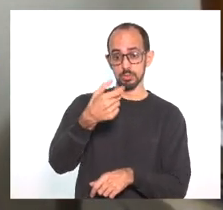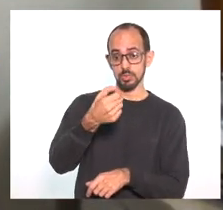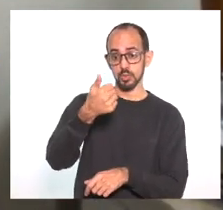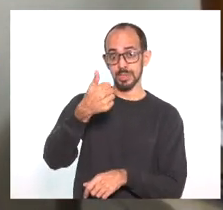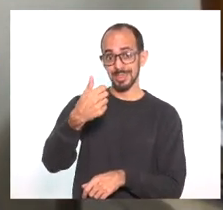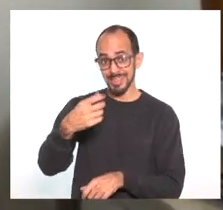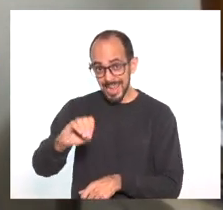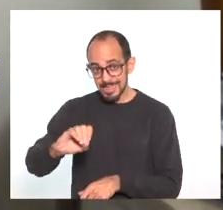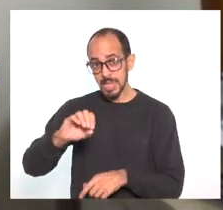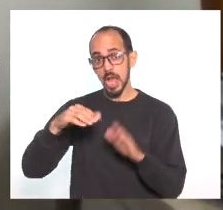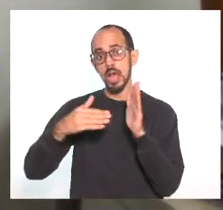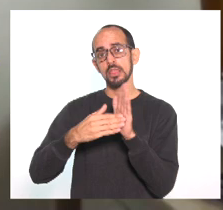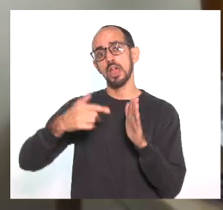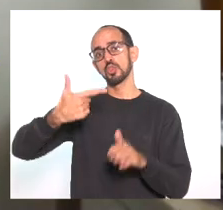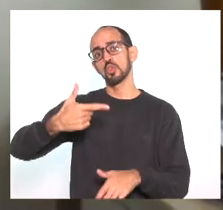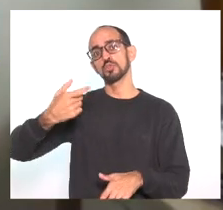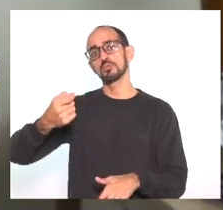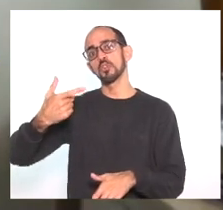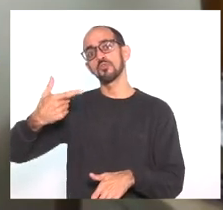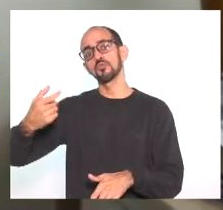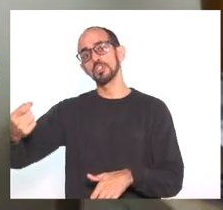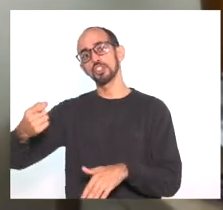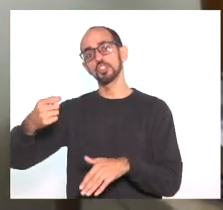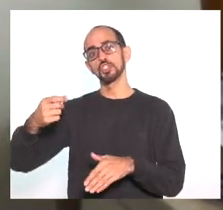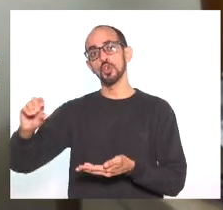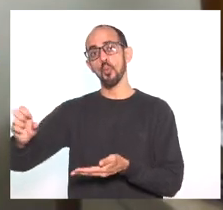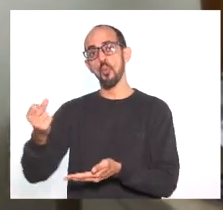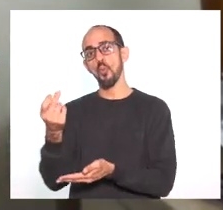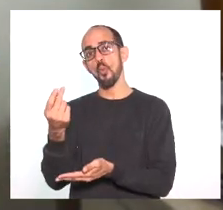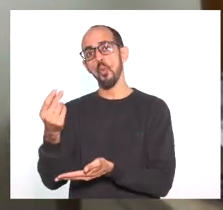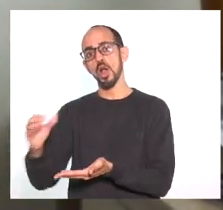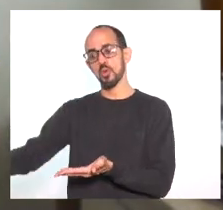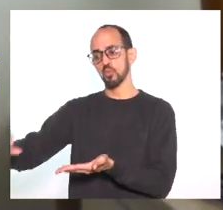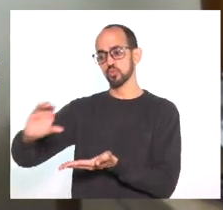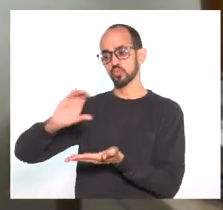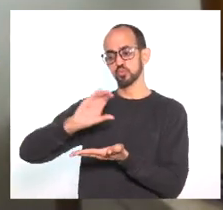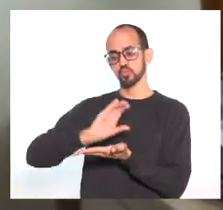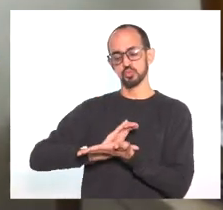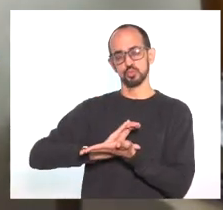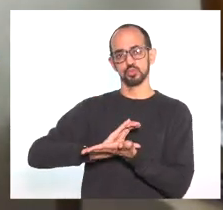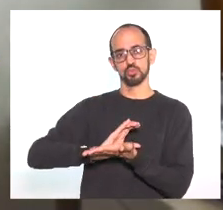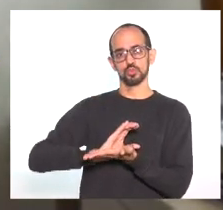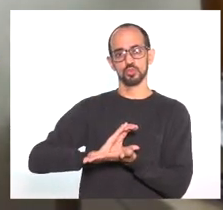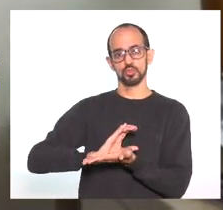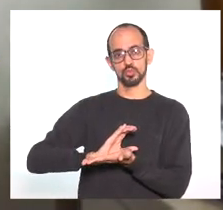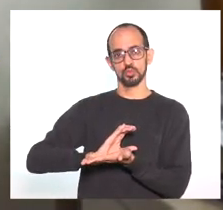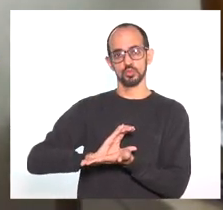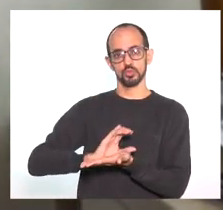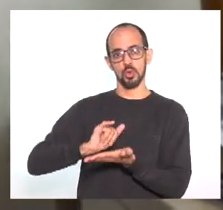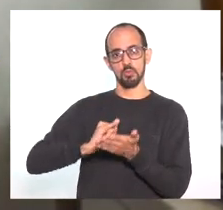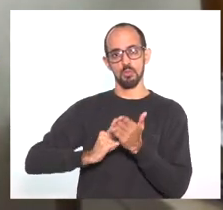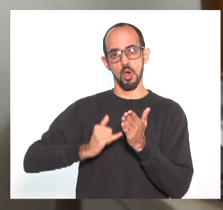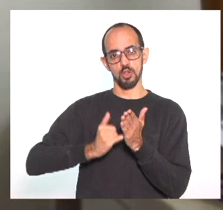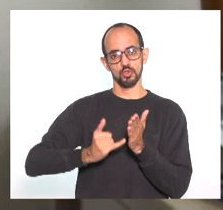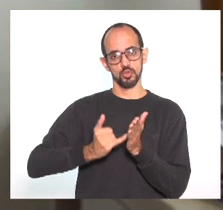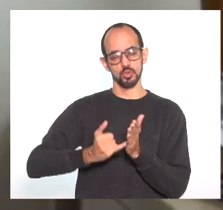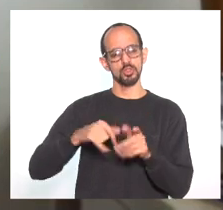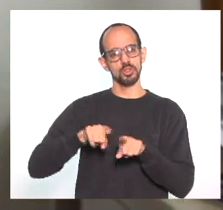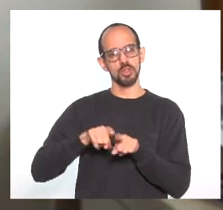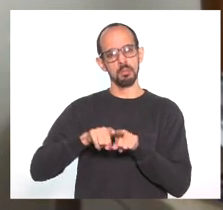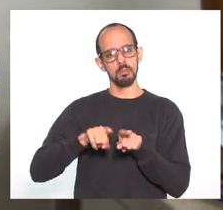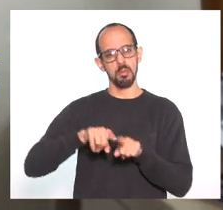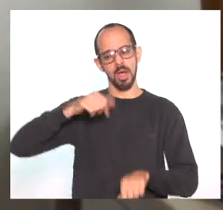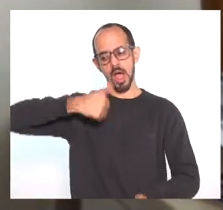a arrecadação total do PE anual e uma breve análise sobre